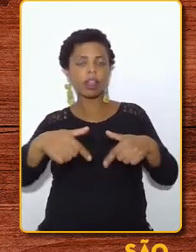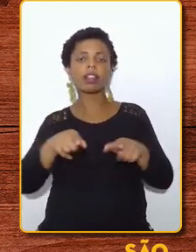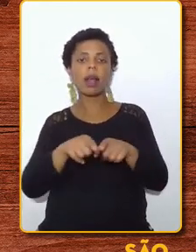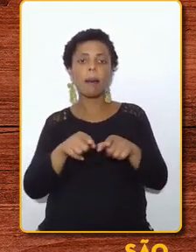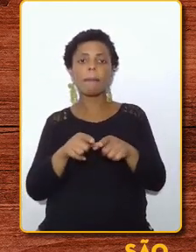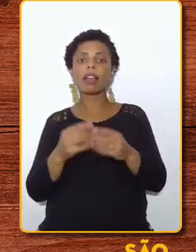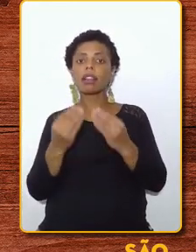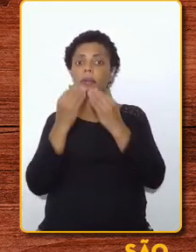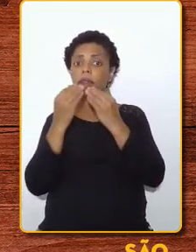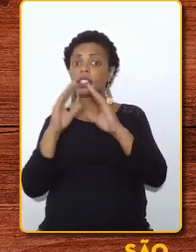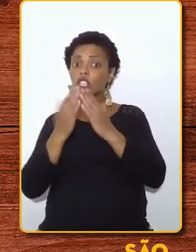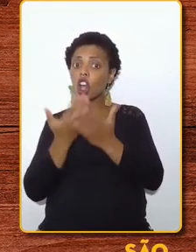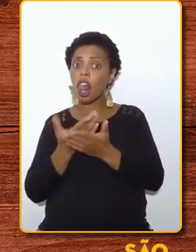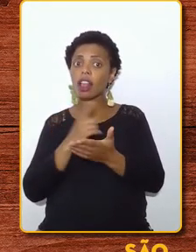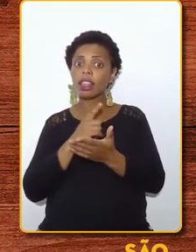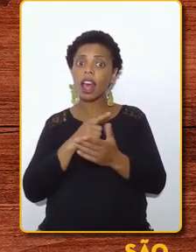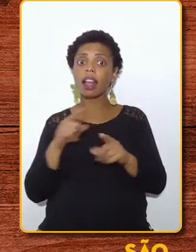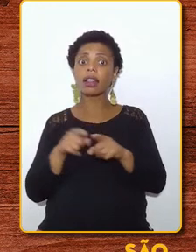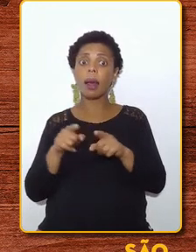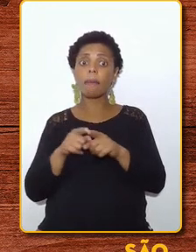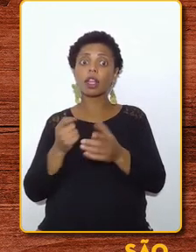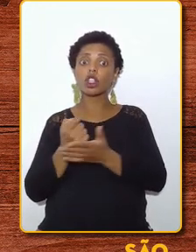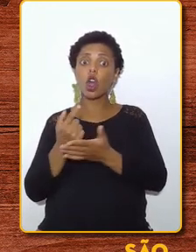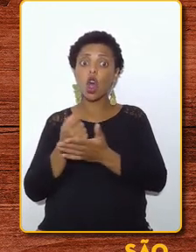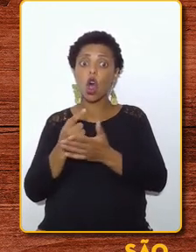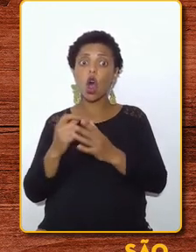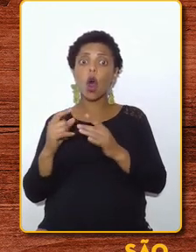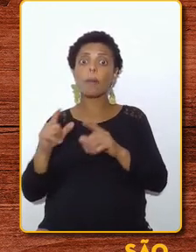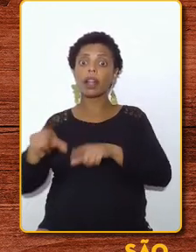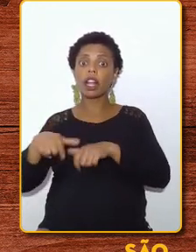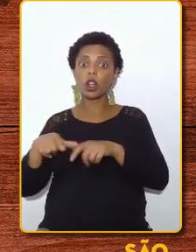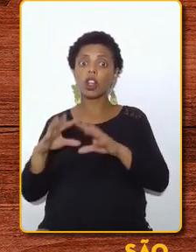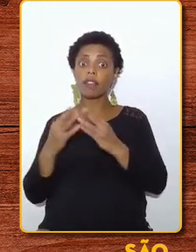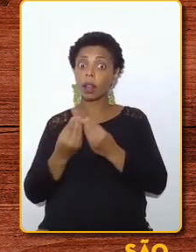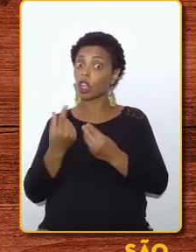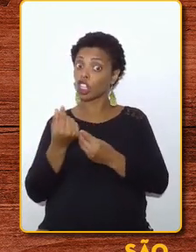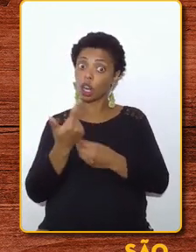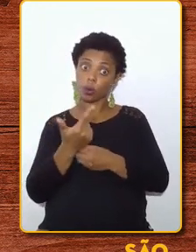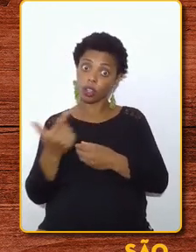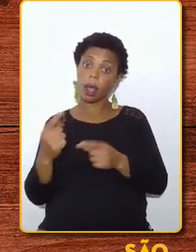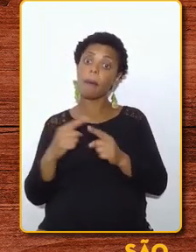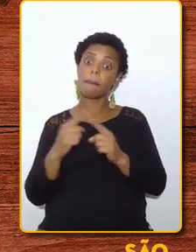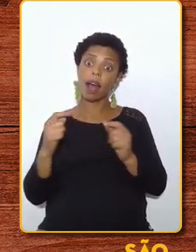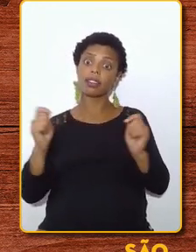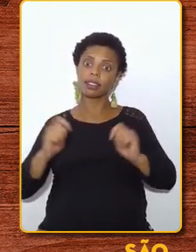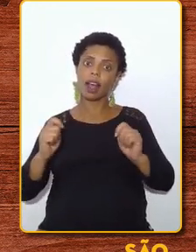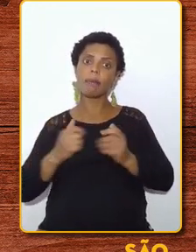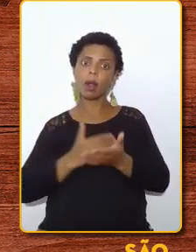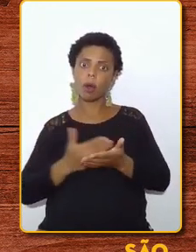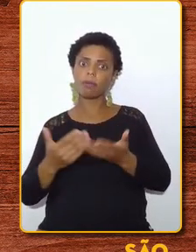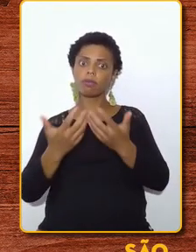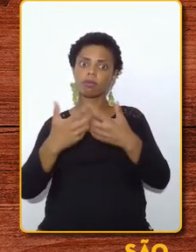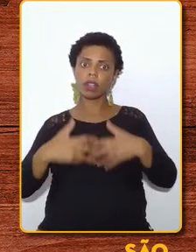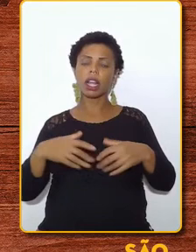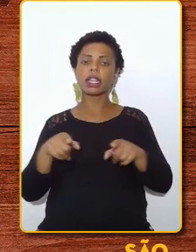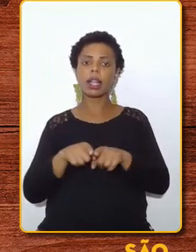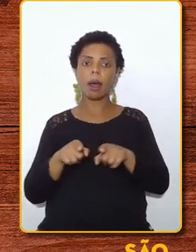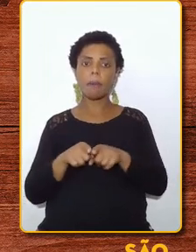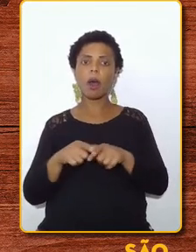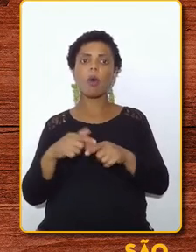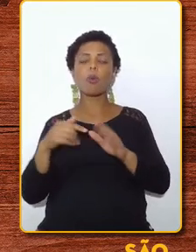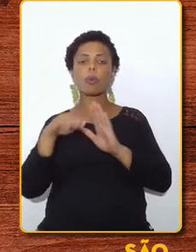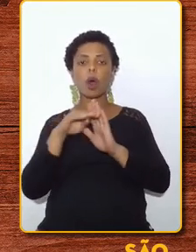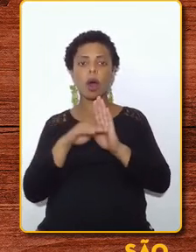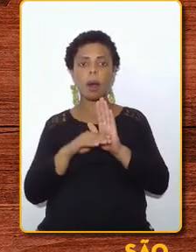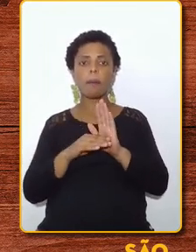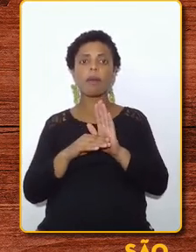da agricultura familiar, está sem recurso, mas pode ser reativada. O programa de inclusão produtiva está com